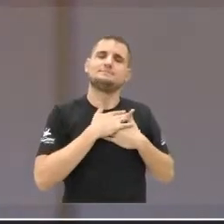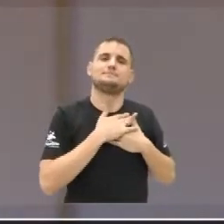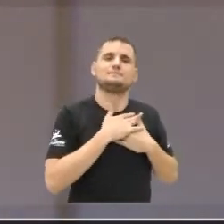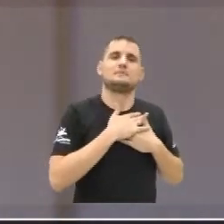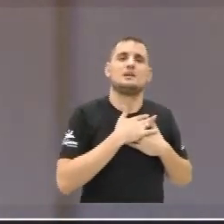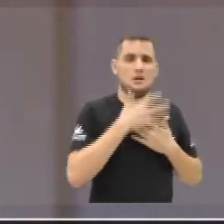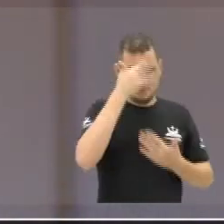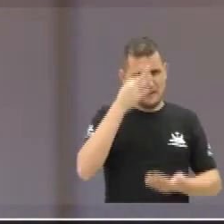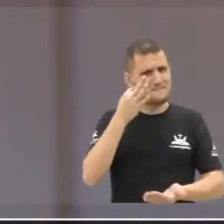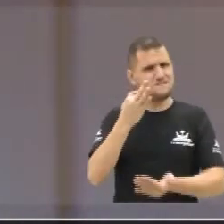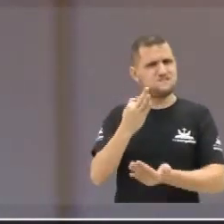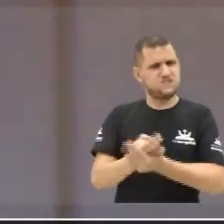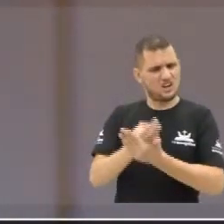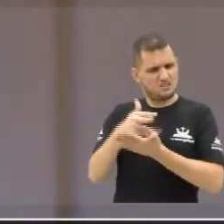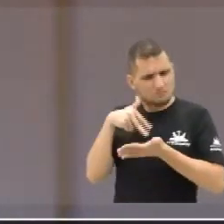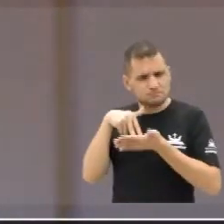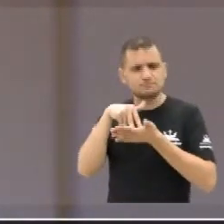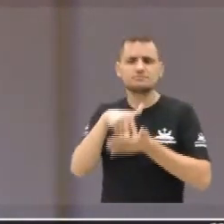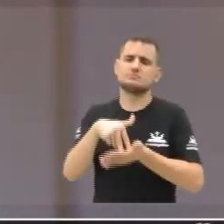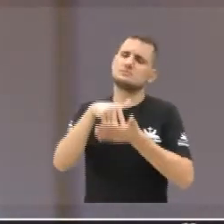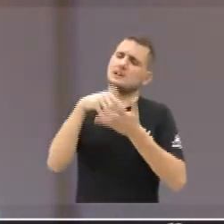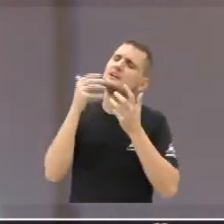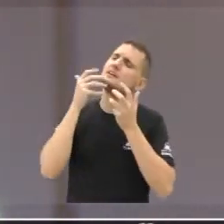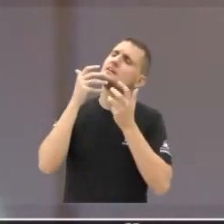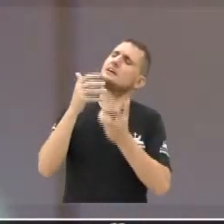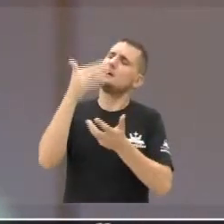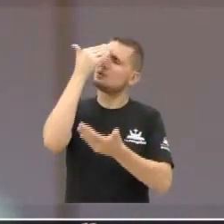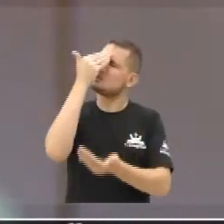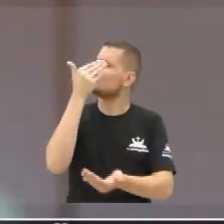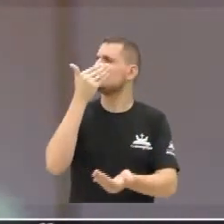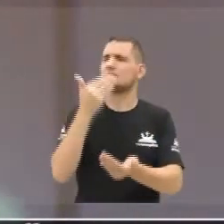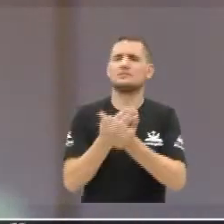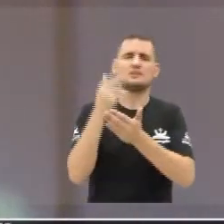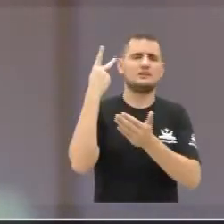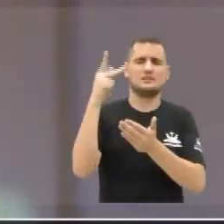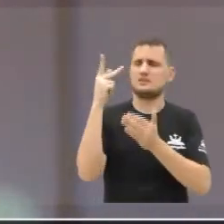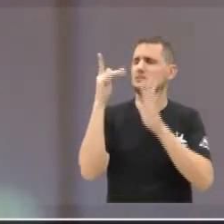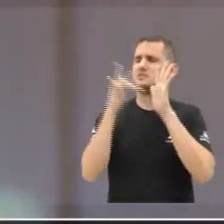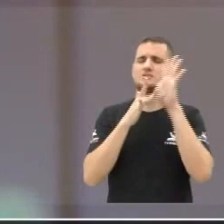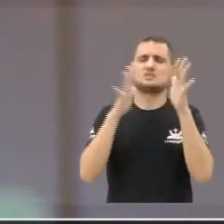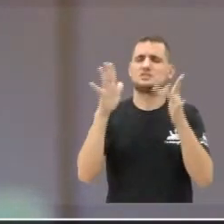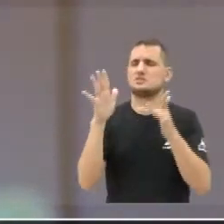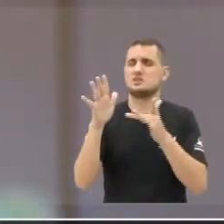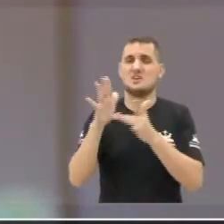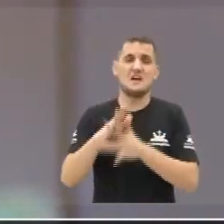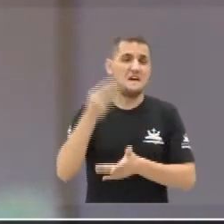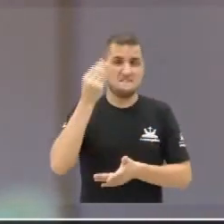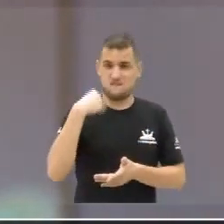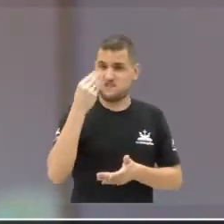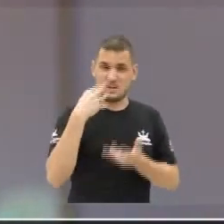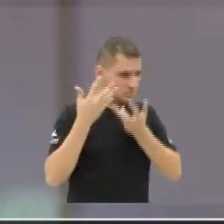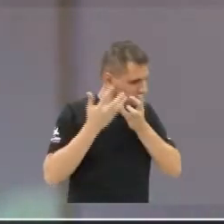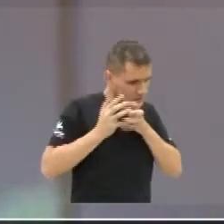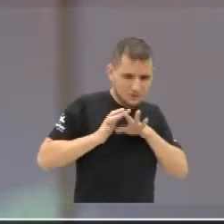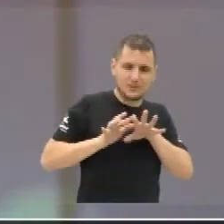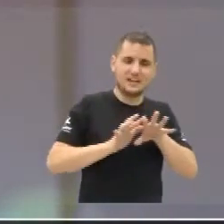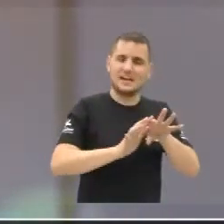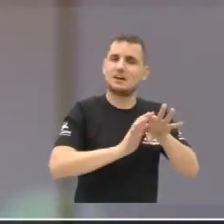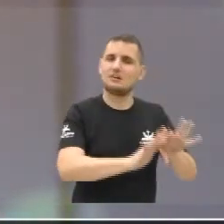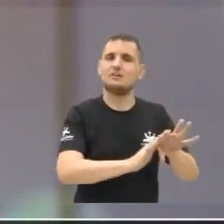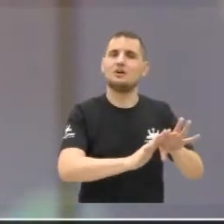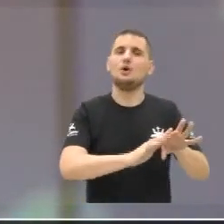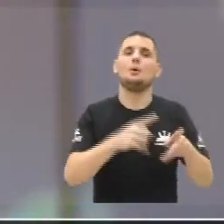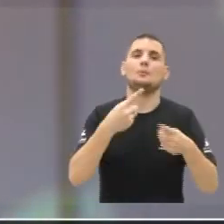Aumenta minha fé em ti. Não me deixa fraquejar jamais. Ao som da